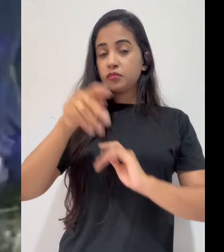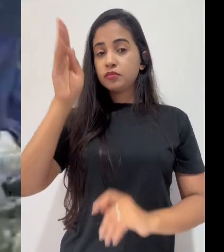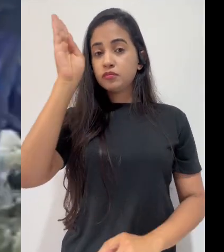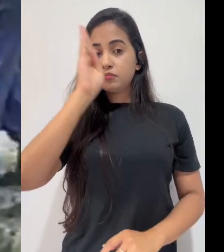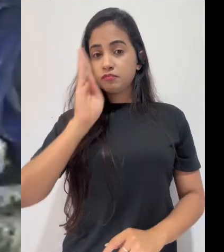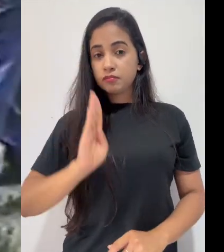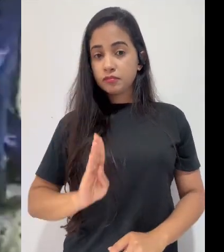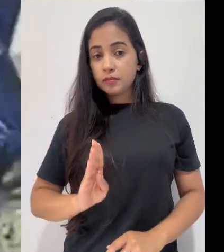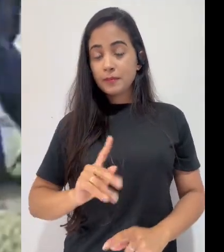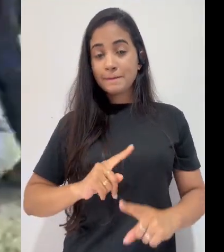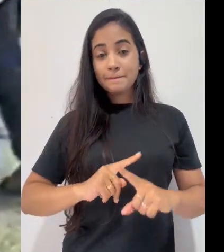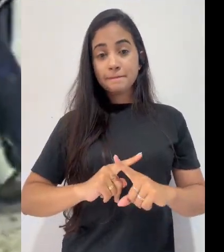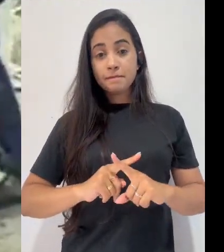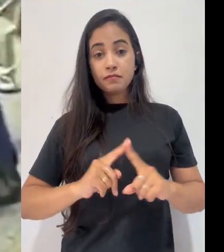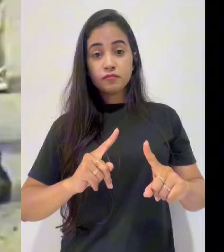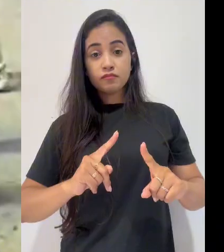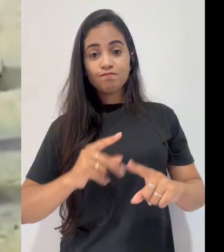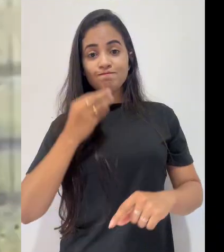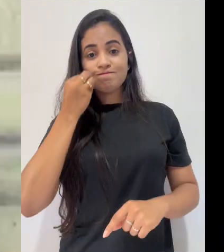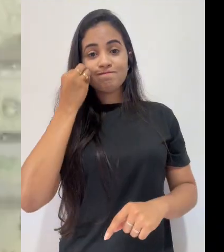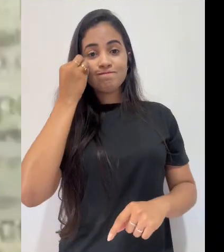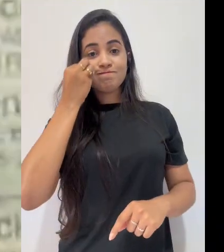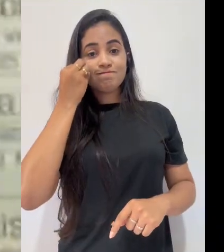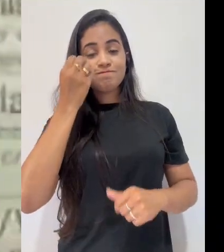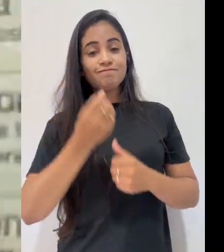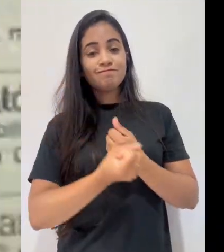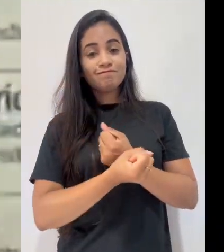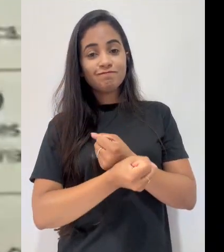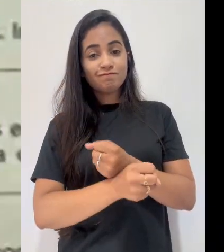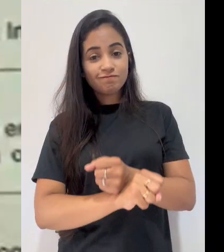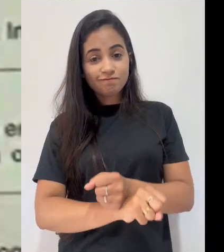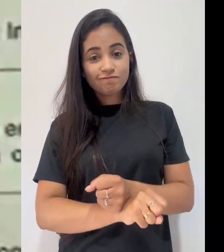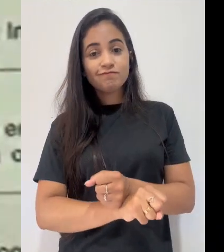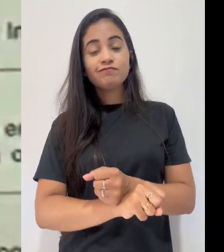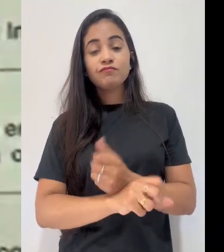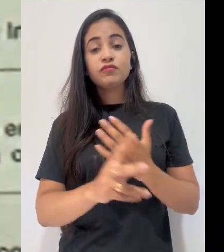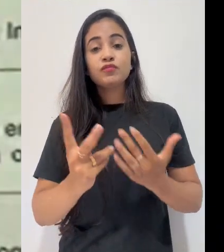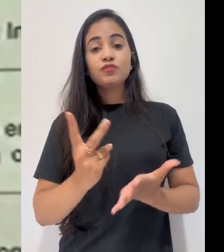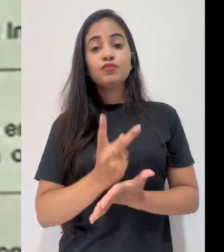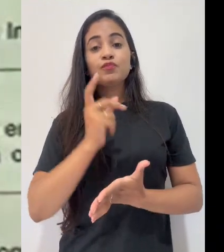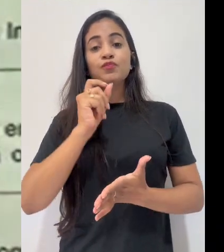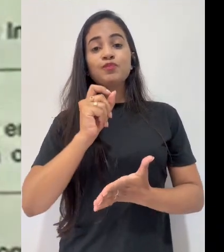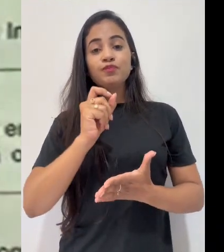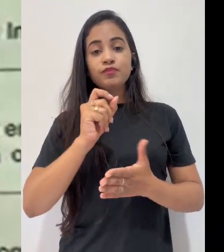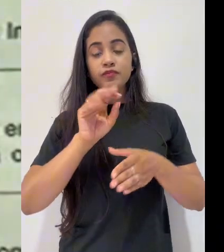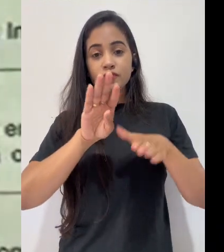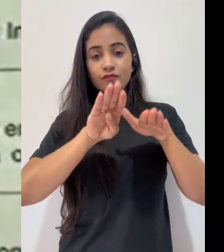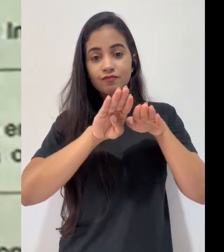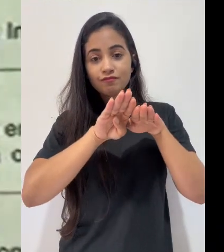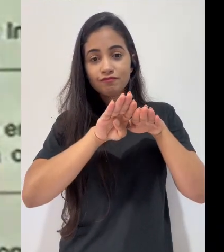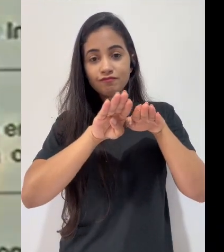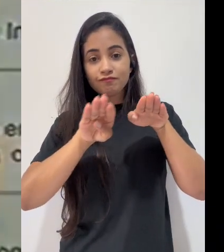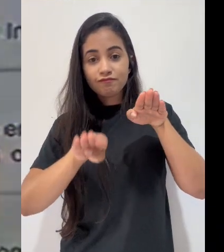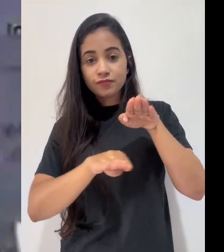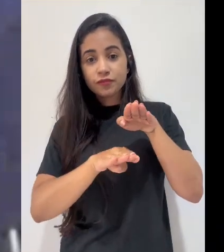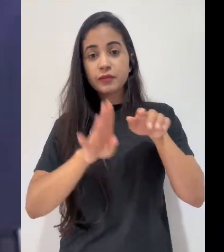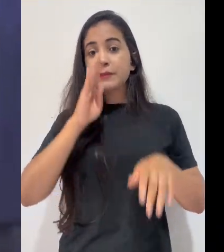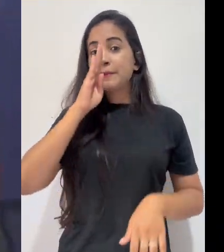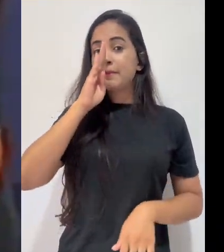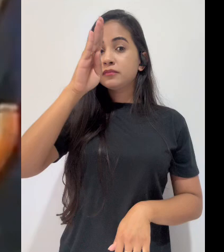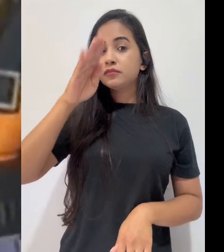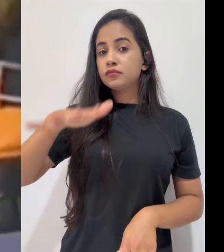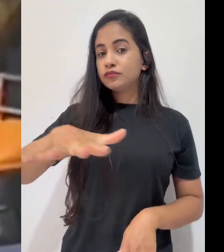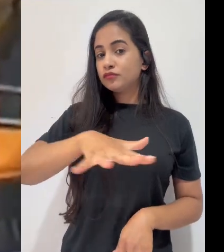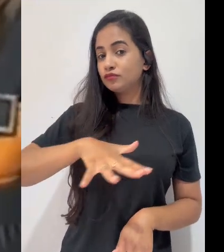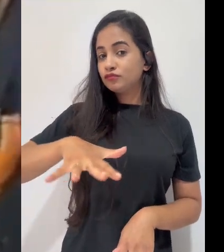habitantes. Entretanto, a experiência da escravidão provocou profundas desigualdades raciais, legando um mercado